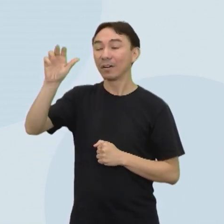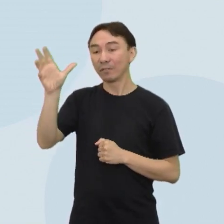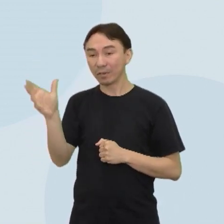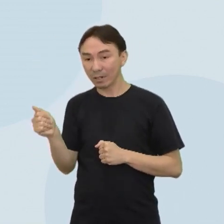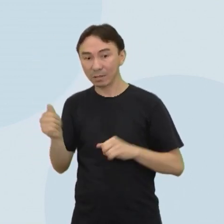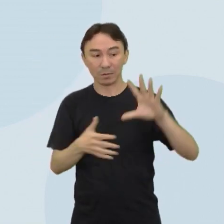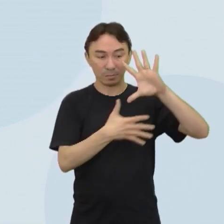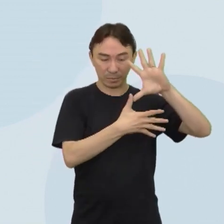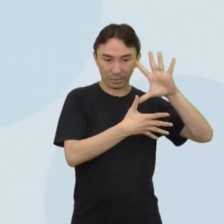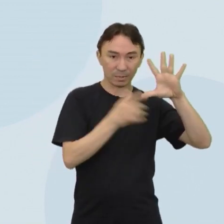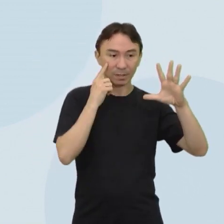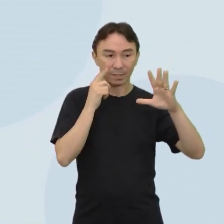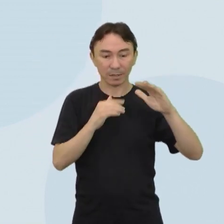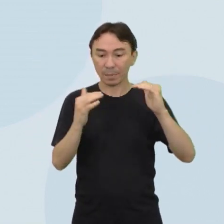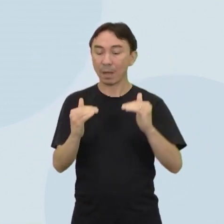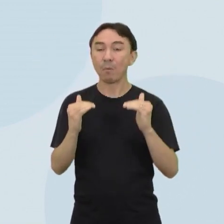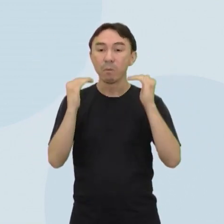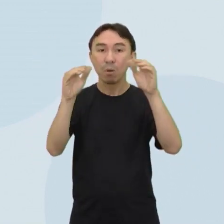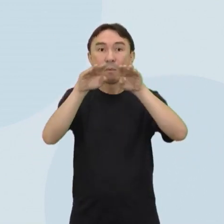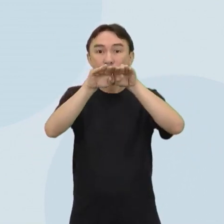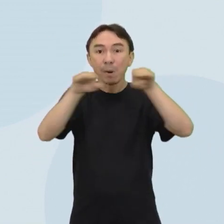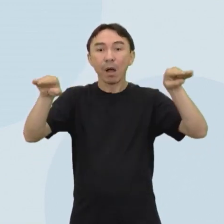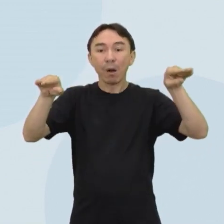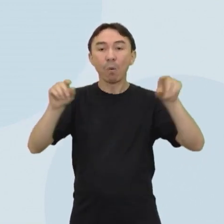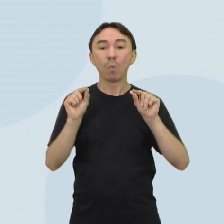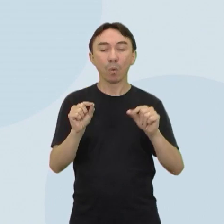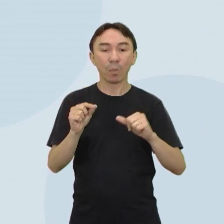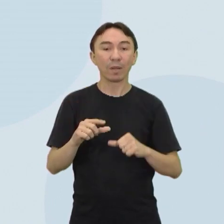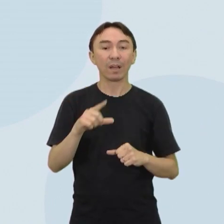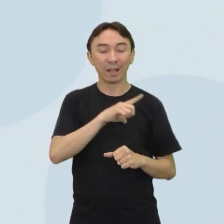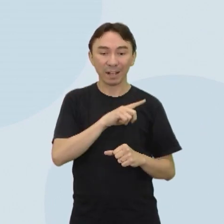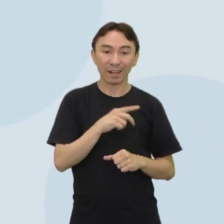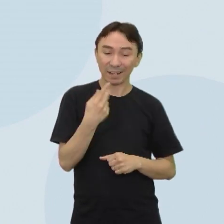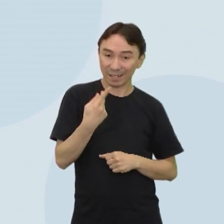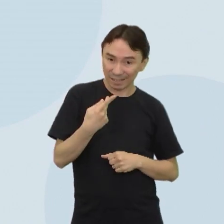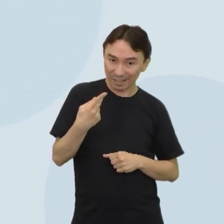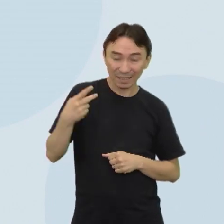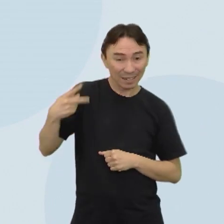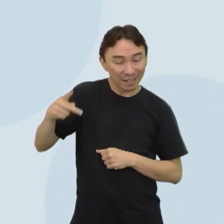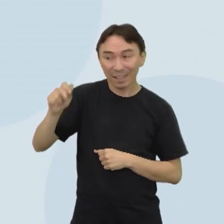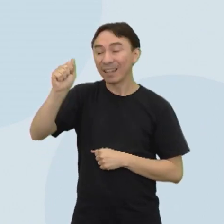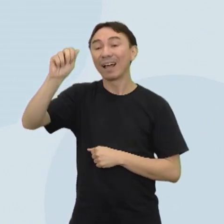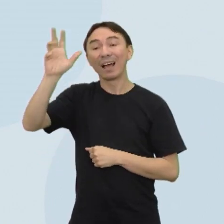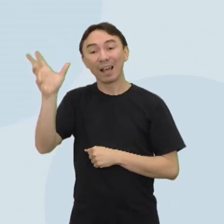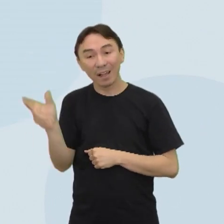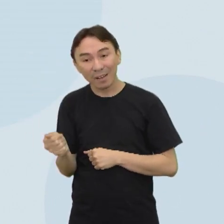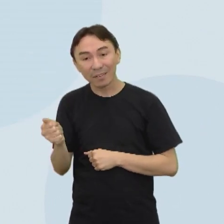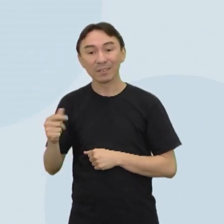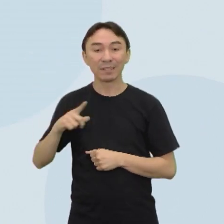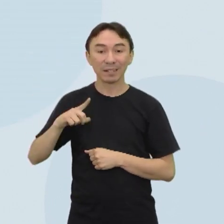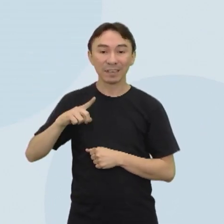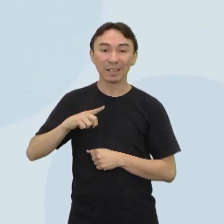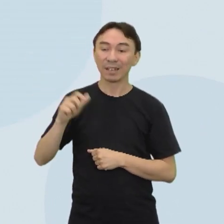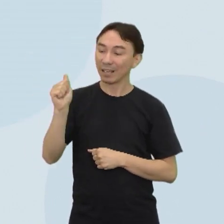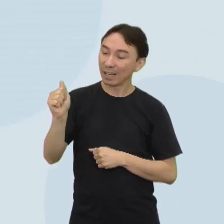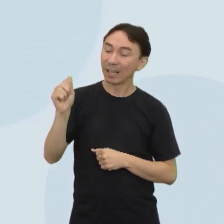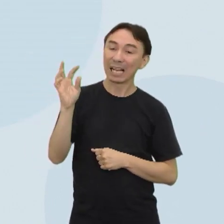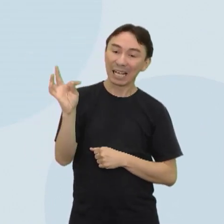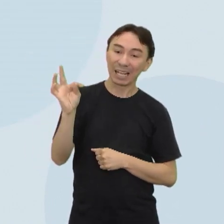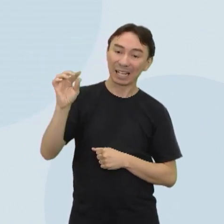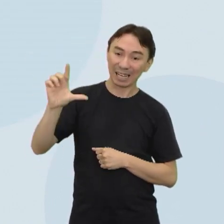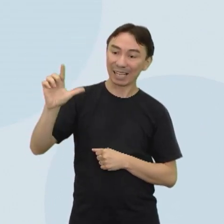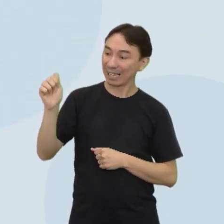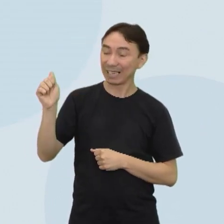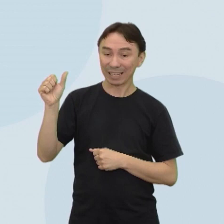né? No continente africano, nós temos a Cordilheira do Atlas, que está lá na região noroeste,